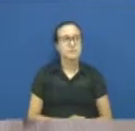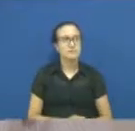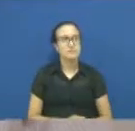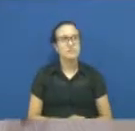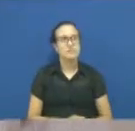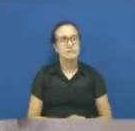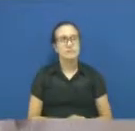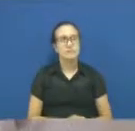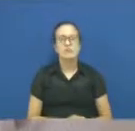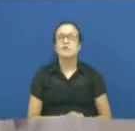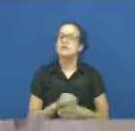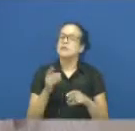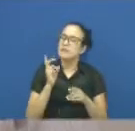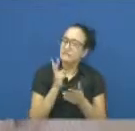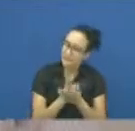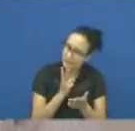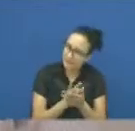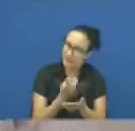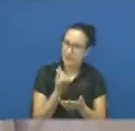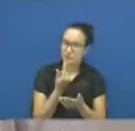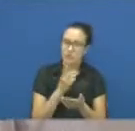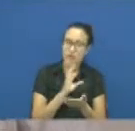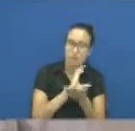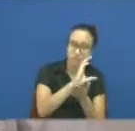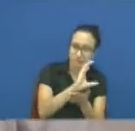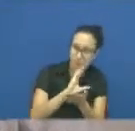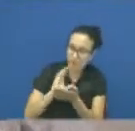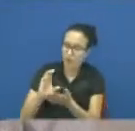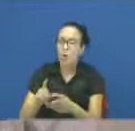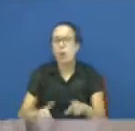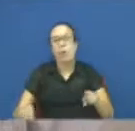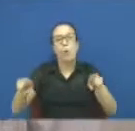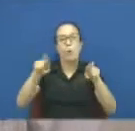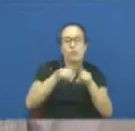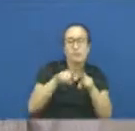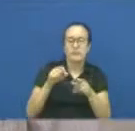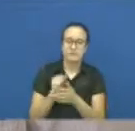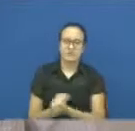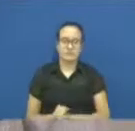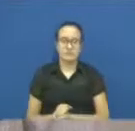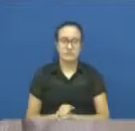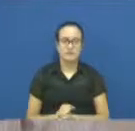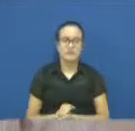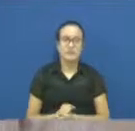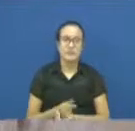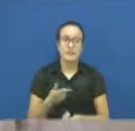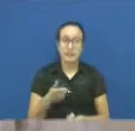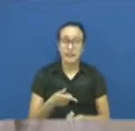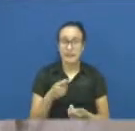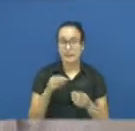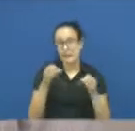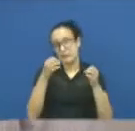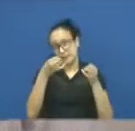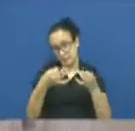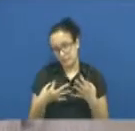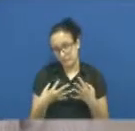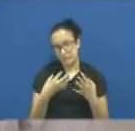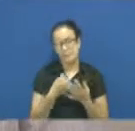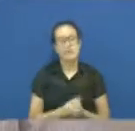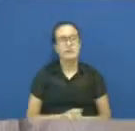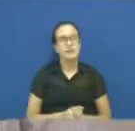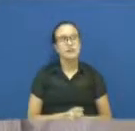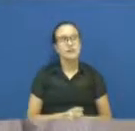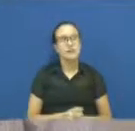verbas para convênios que nós aprovamos todos os anos aqui. Nesse caso aqui, nós já